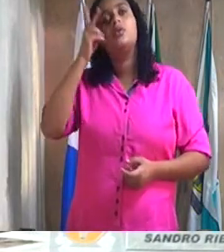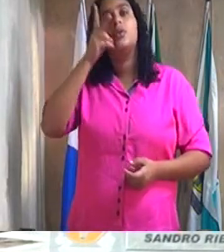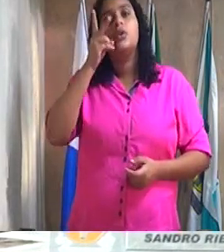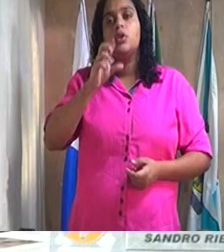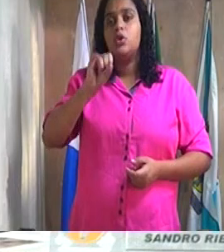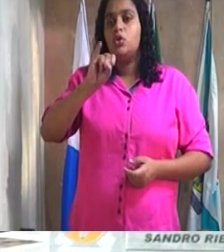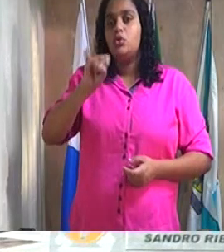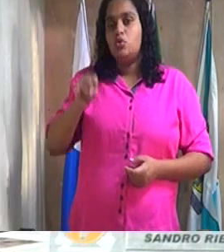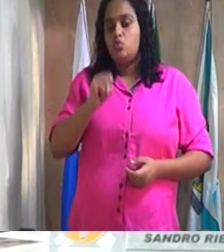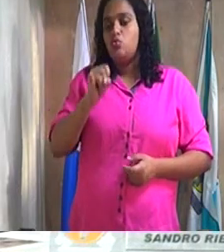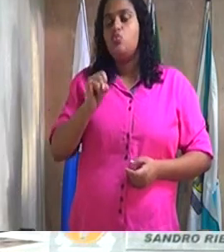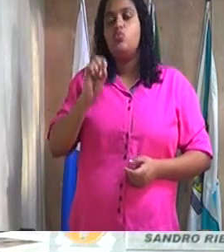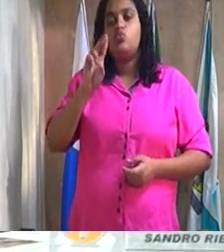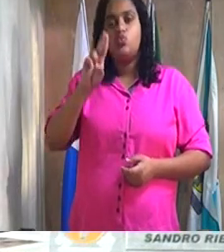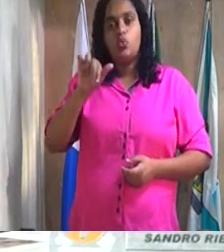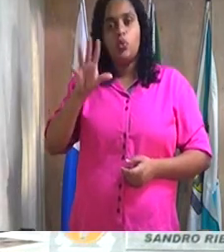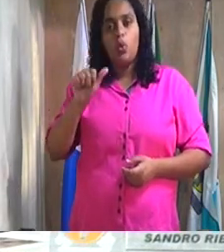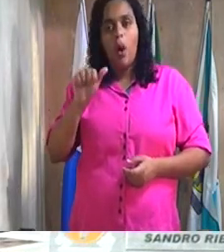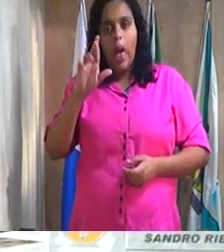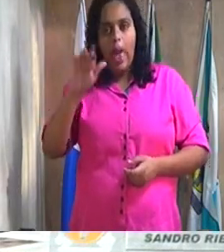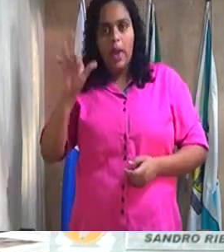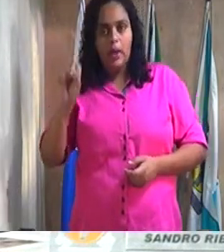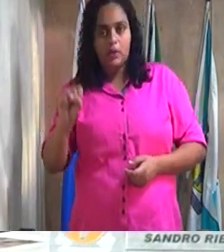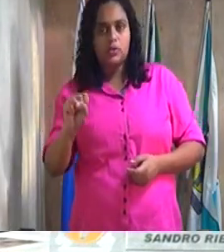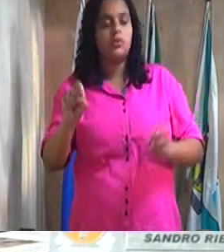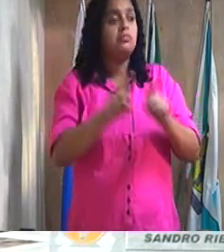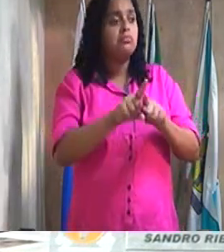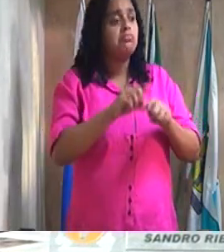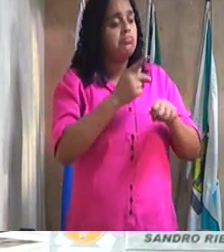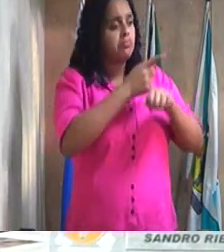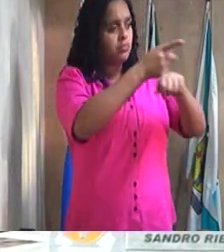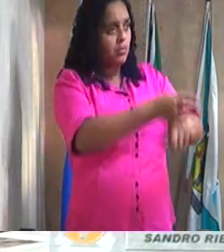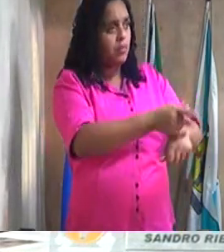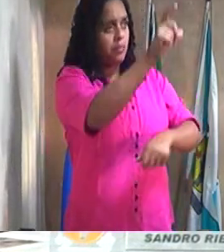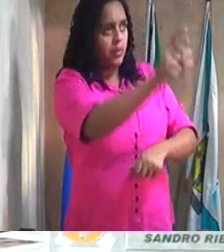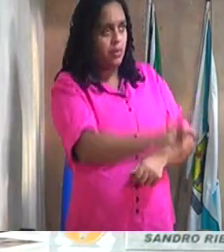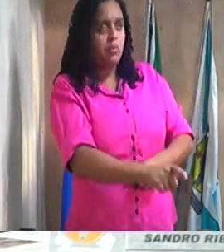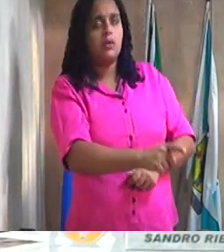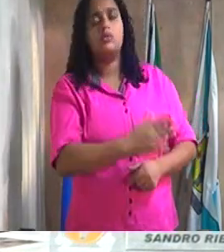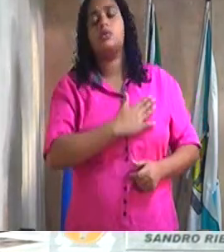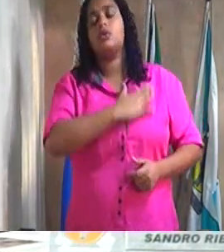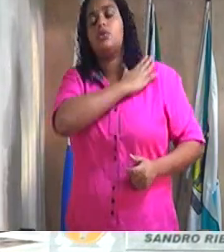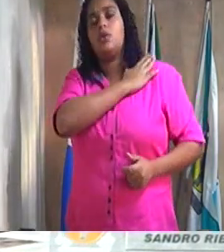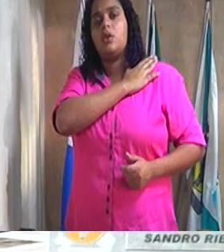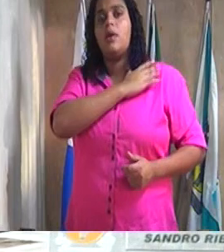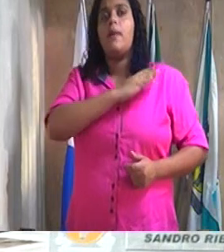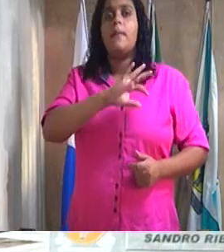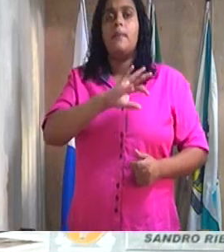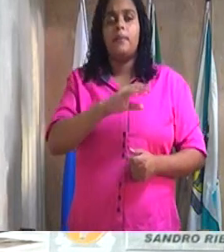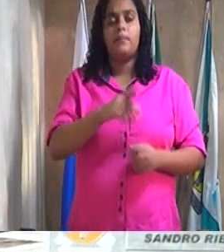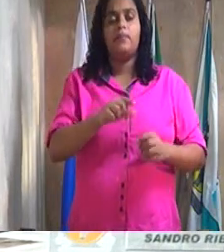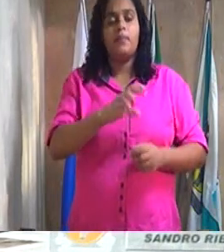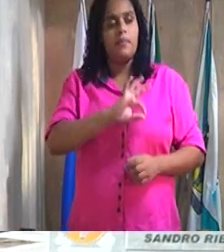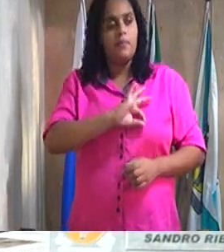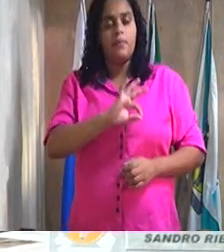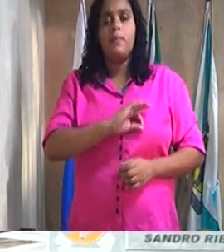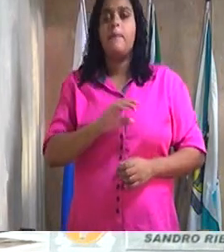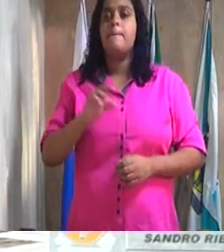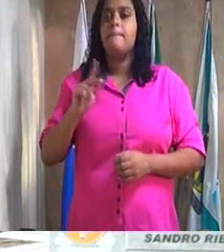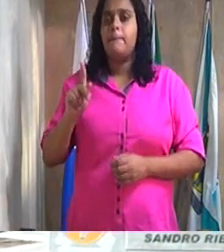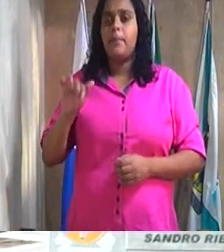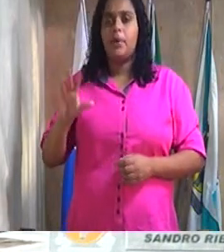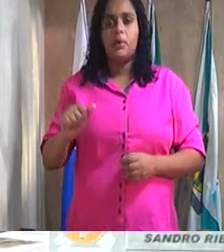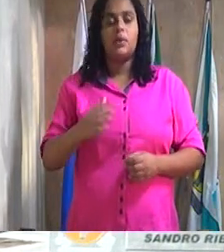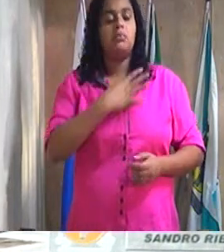Júnior Reis, concedendo ao ilustríssimo senhor primeiro sargento da PM, Cristiano Miranda Pereira, a